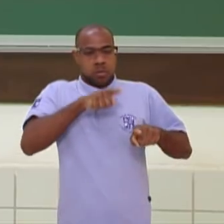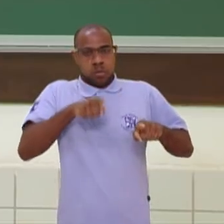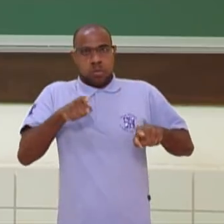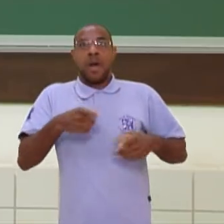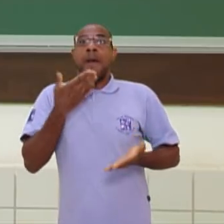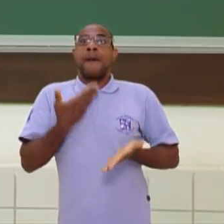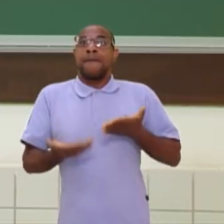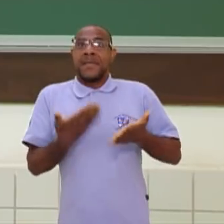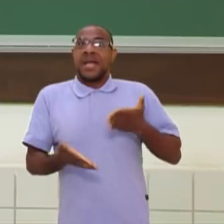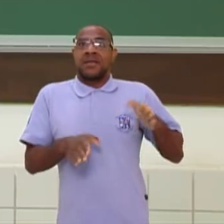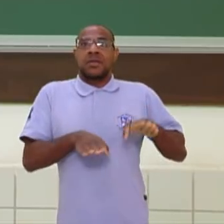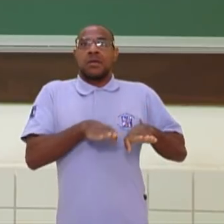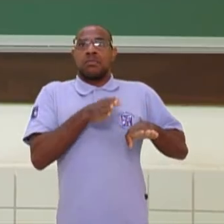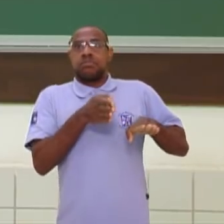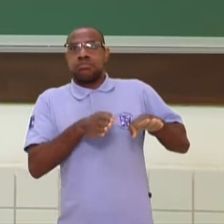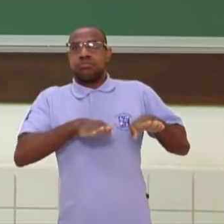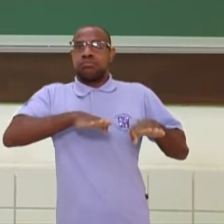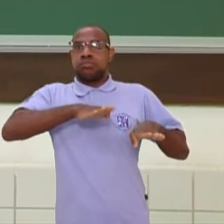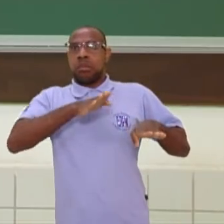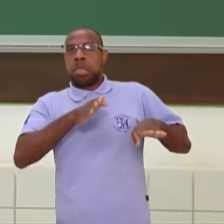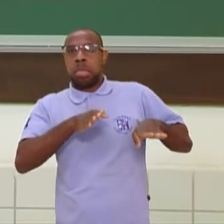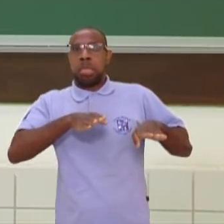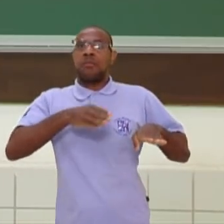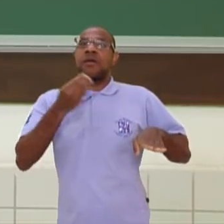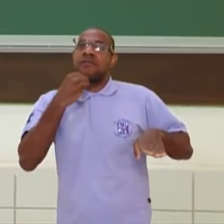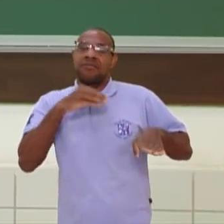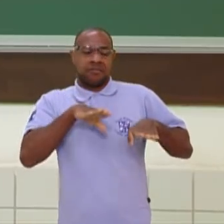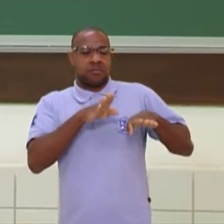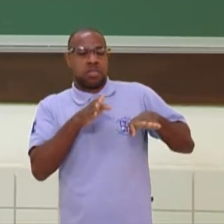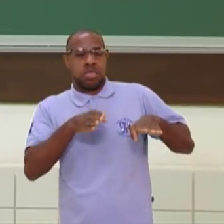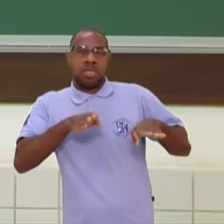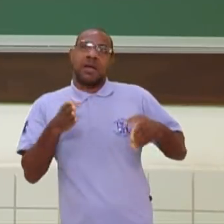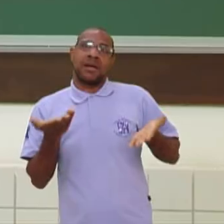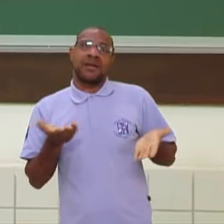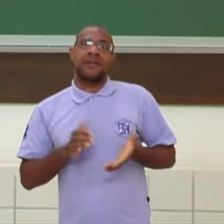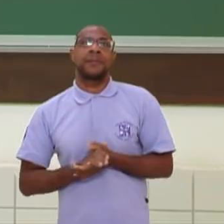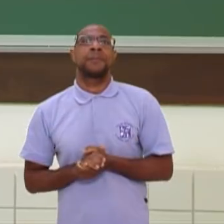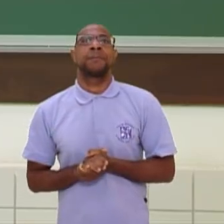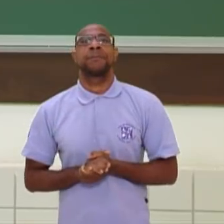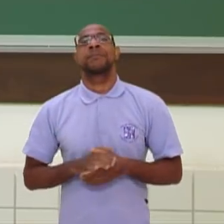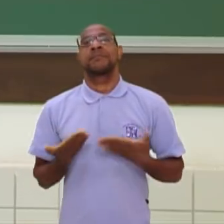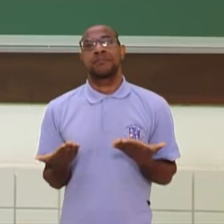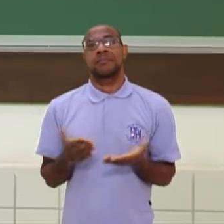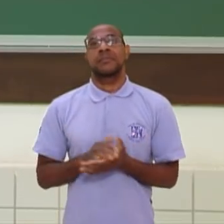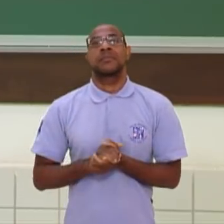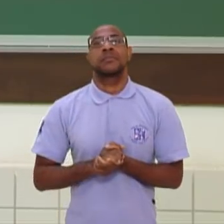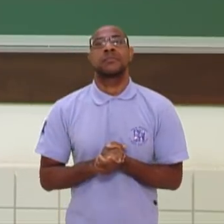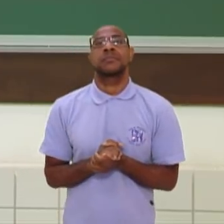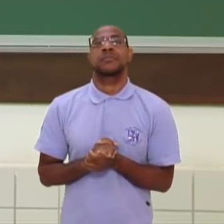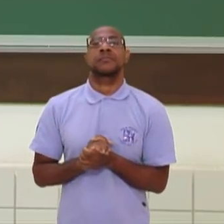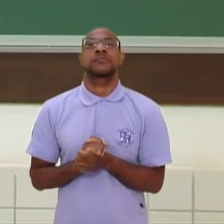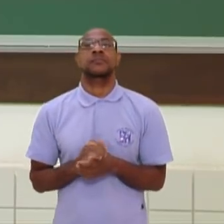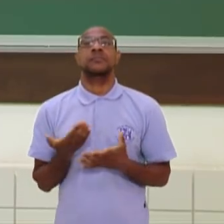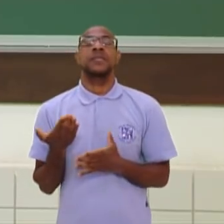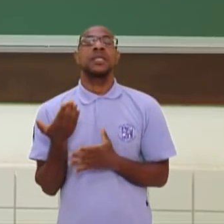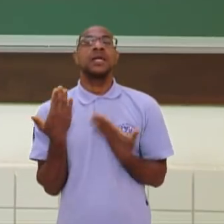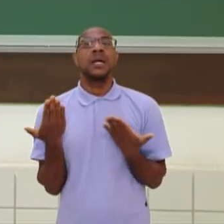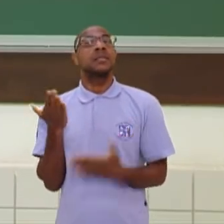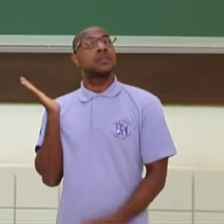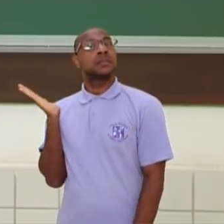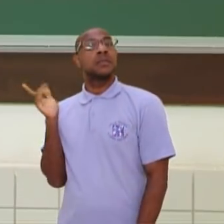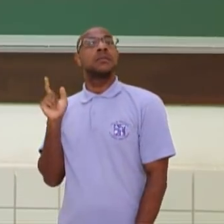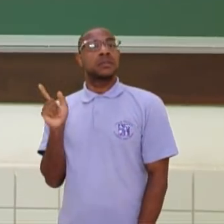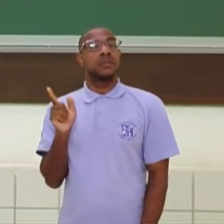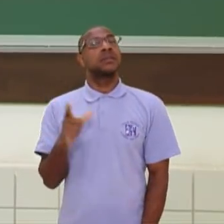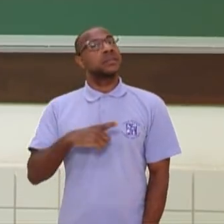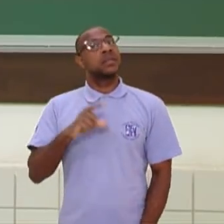perde energia no meio do caminho. Estamos ali a basicamente 1.000 quilômetros de distância, ali pegando principalmente Foz do Iguaçu como referência. Mas